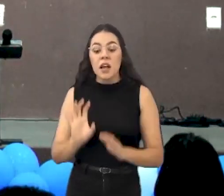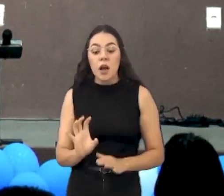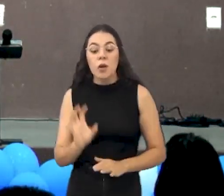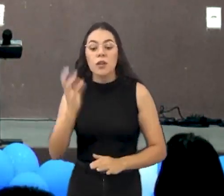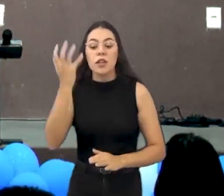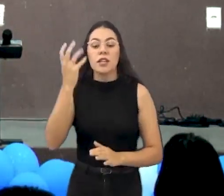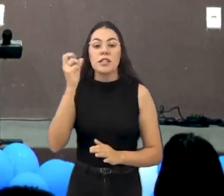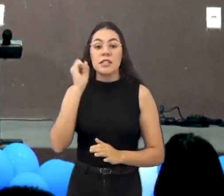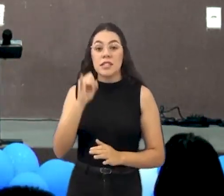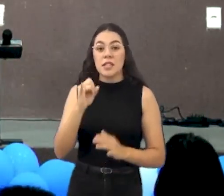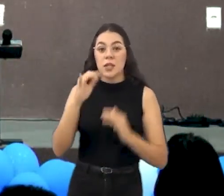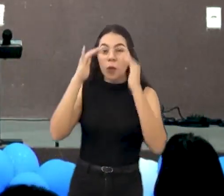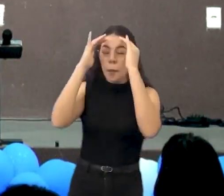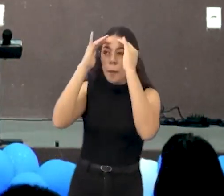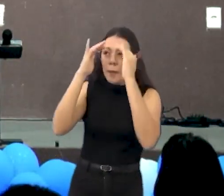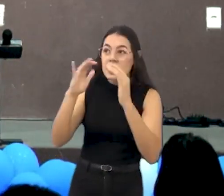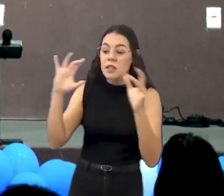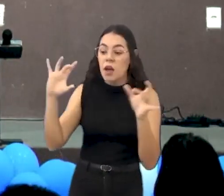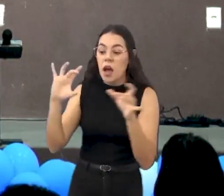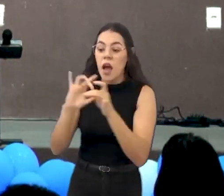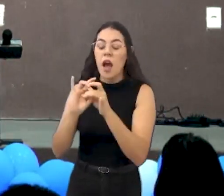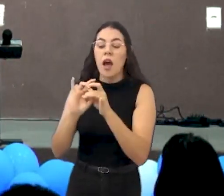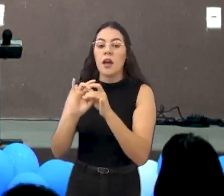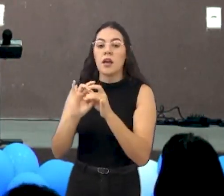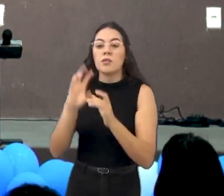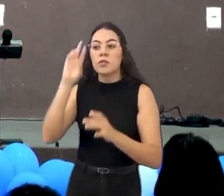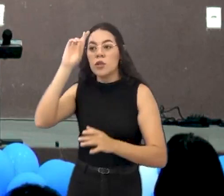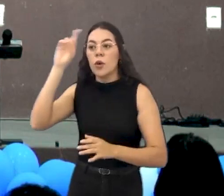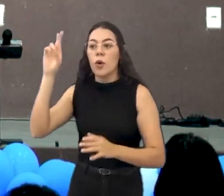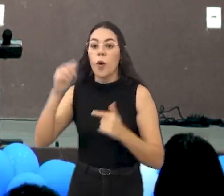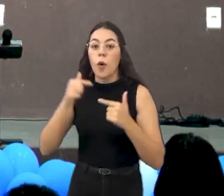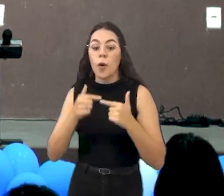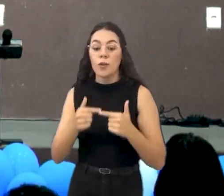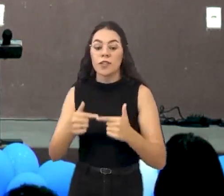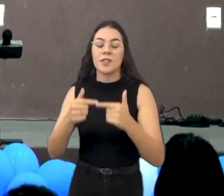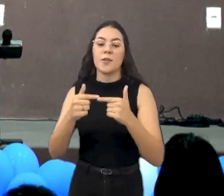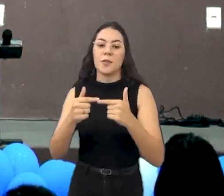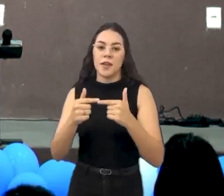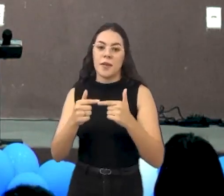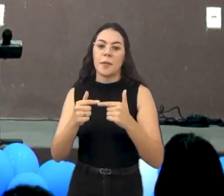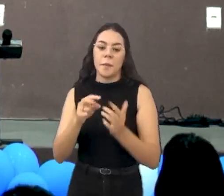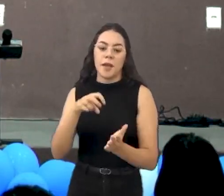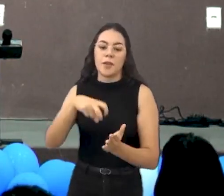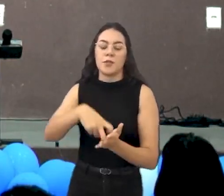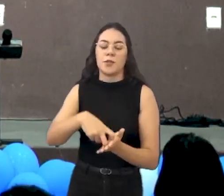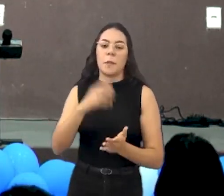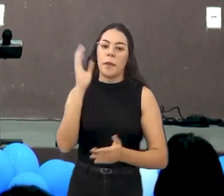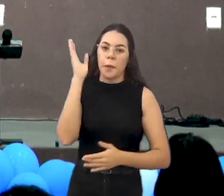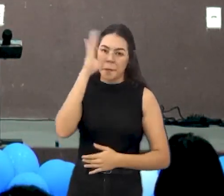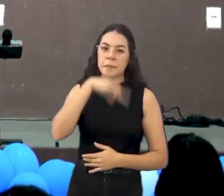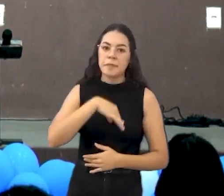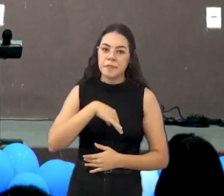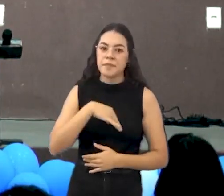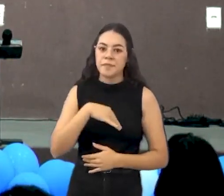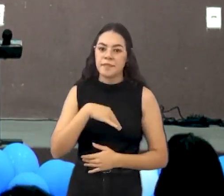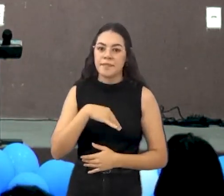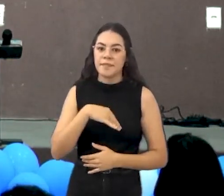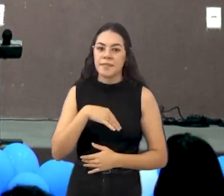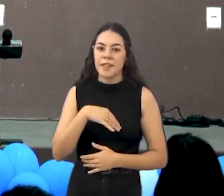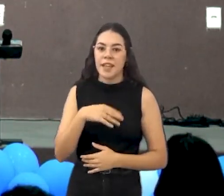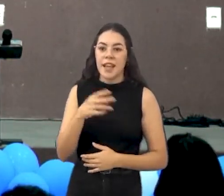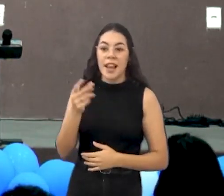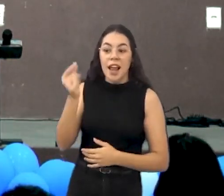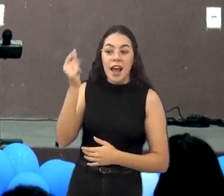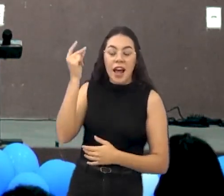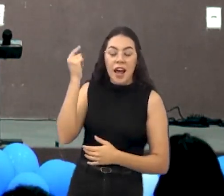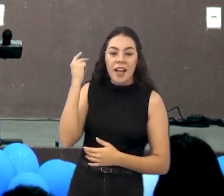não obedecem à aliança do Senhor é que eles permanecem sob o efeito dessa maldição, que recaiu sobre toda a